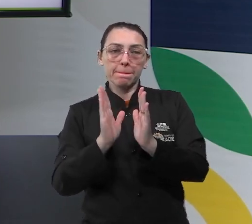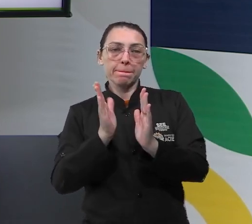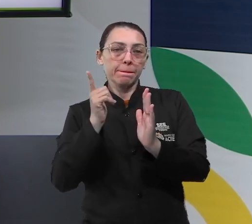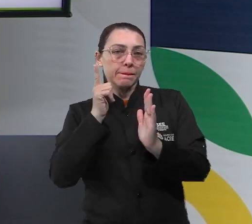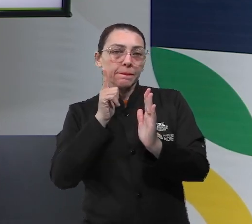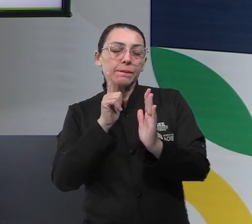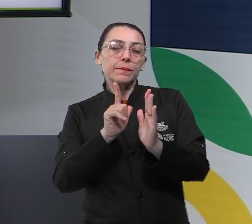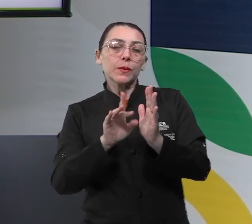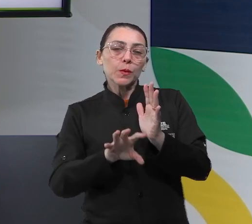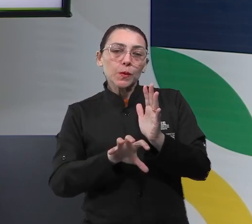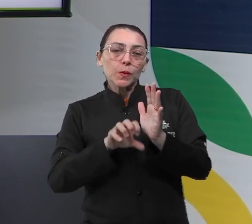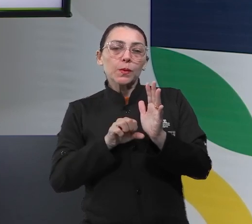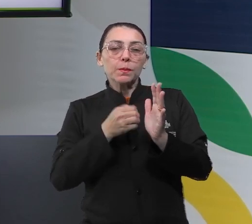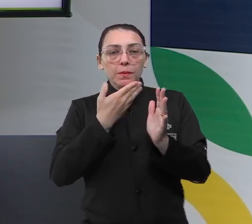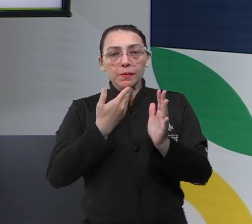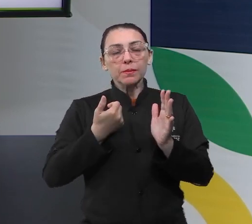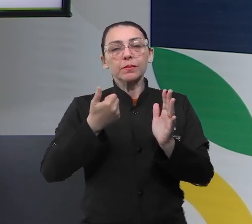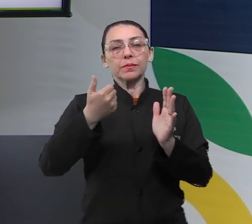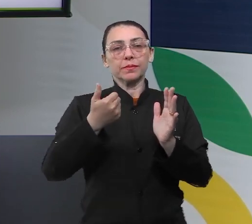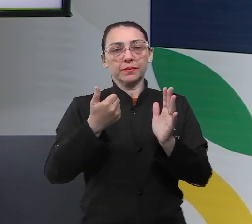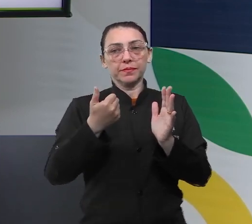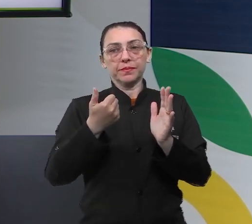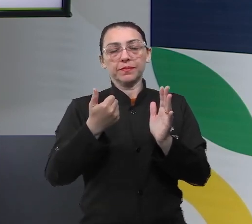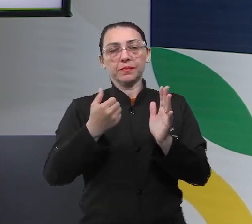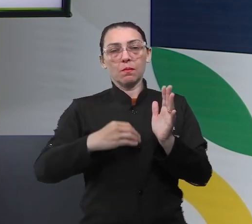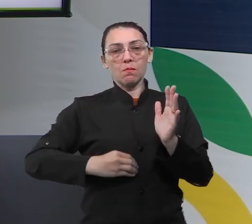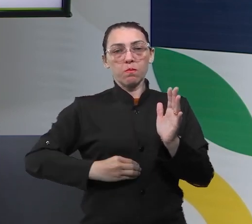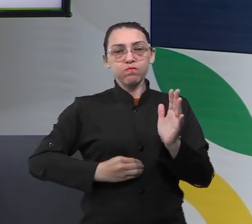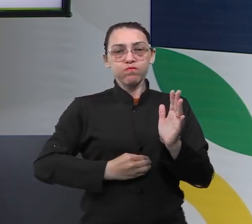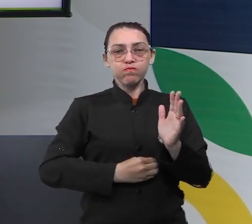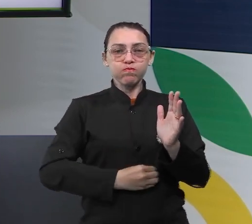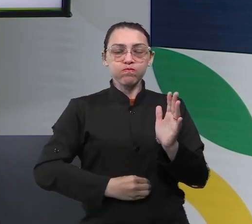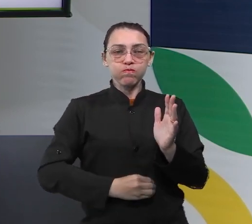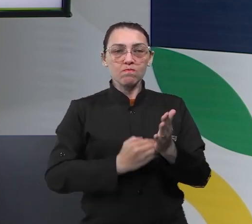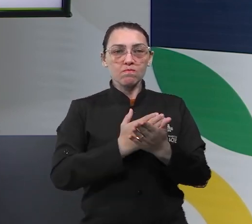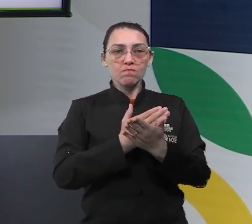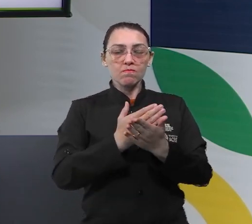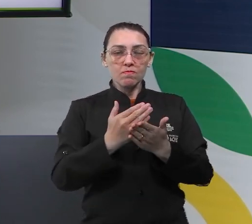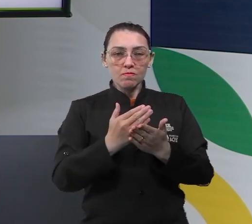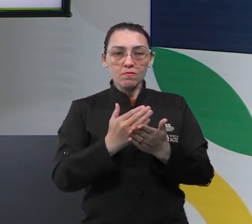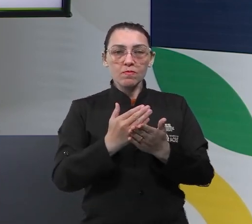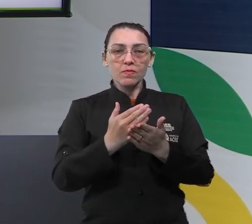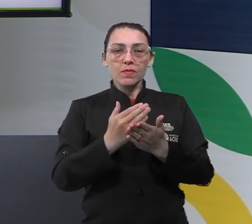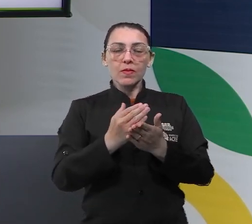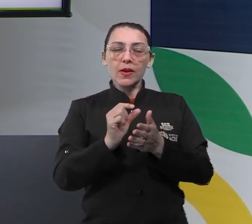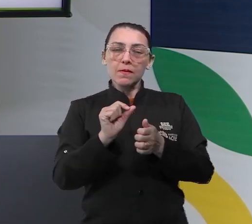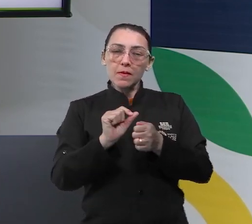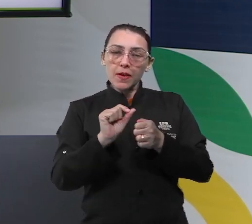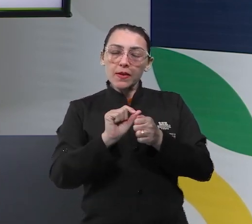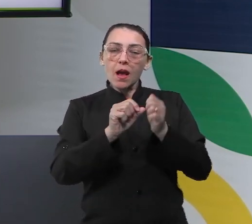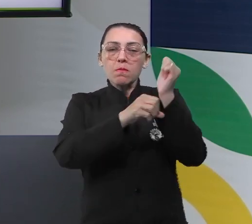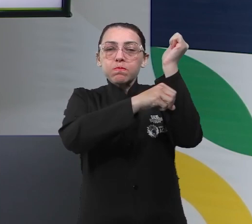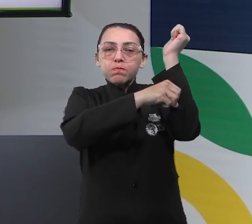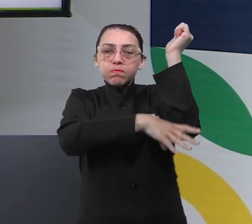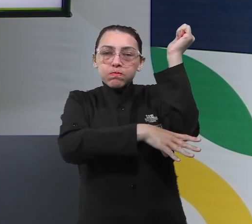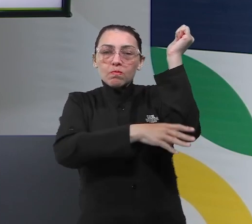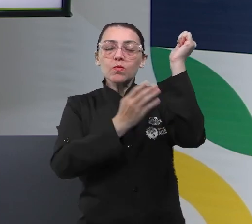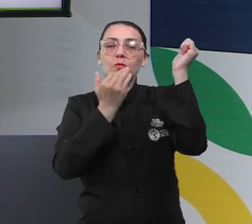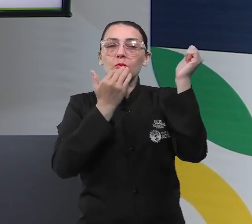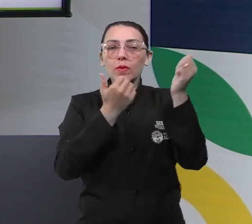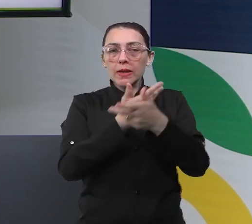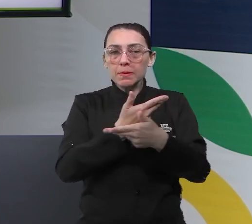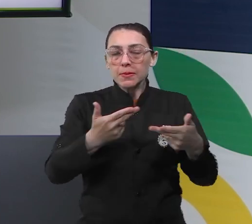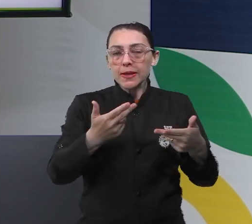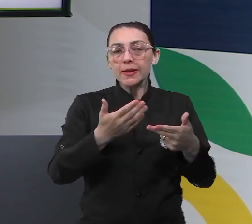consegue reabsorver melhor. Nesse intestino grosso começa a formação das fezes, sim, do alimento que o